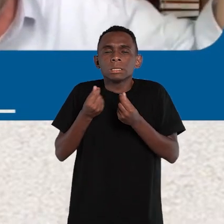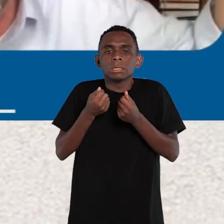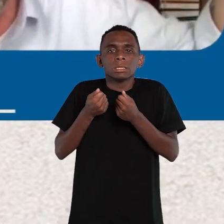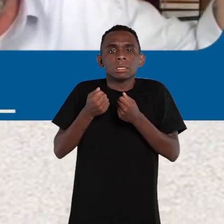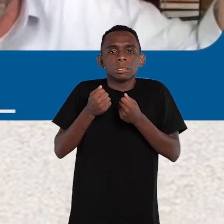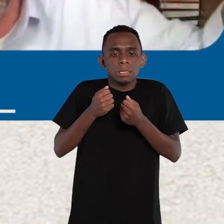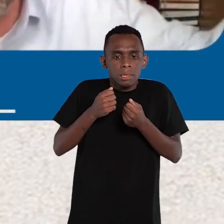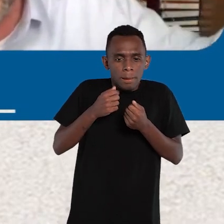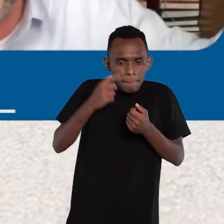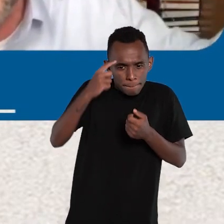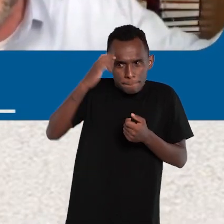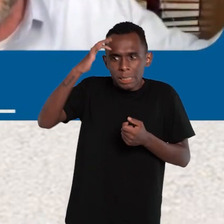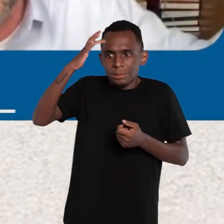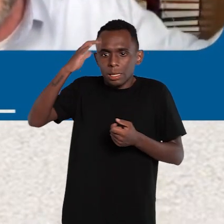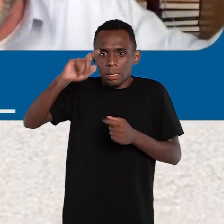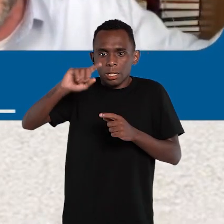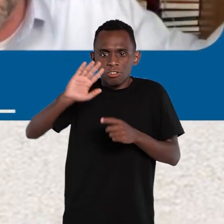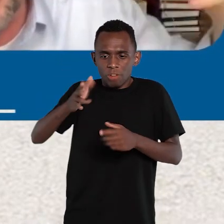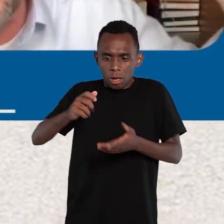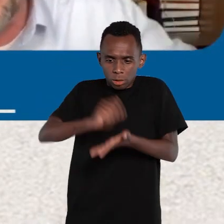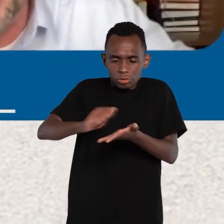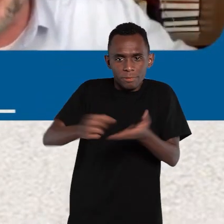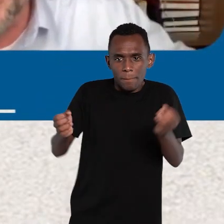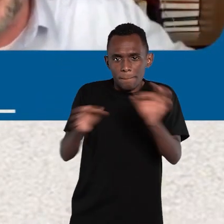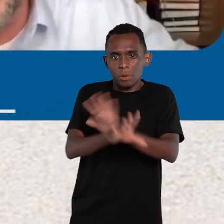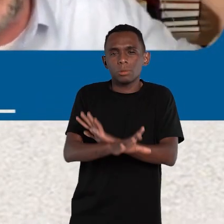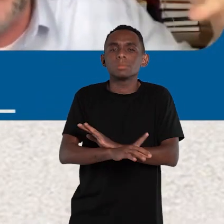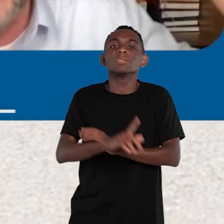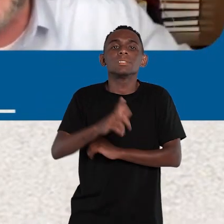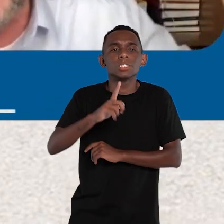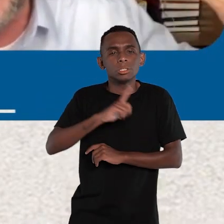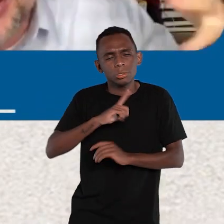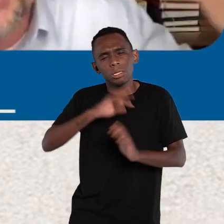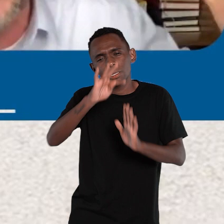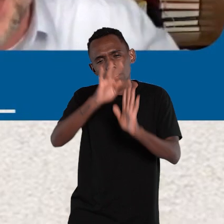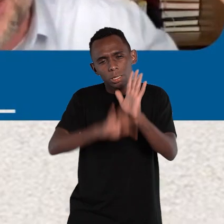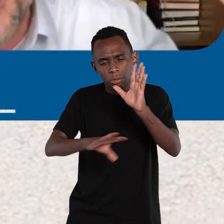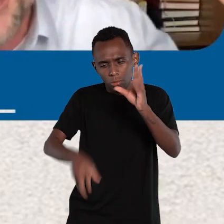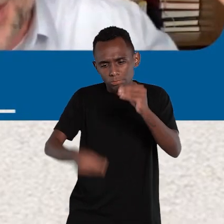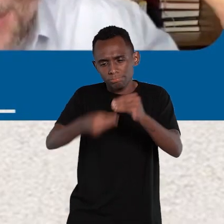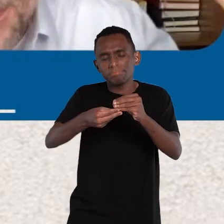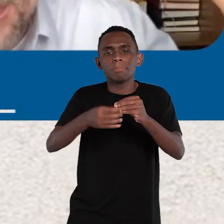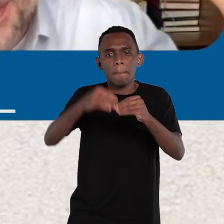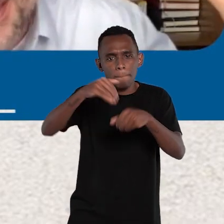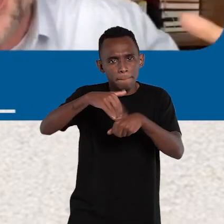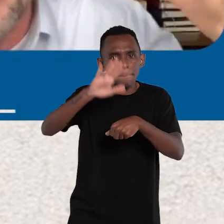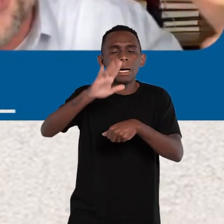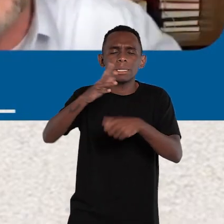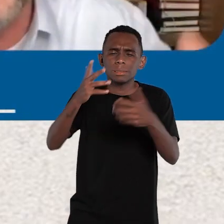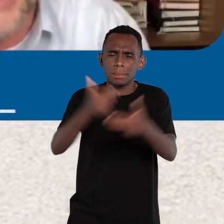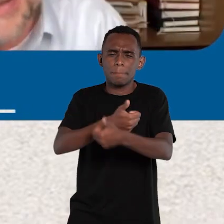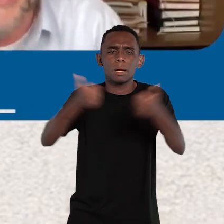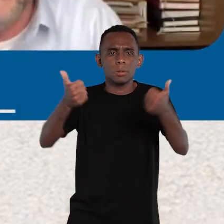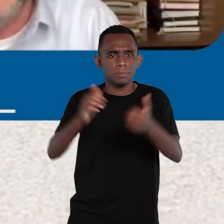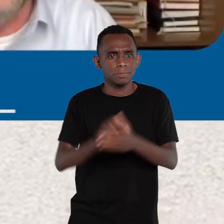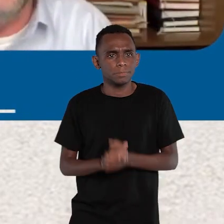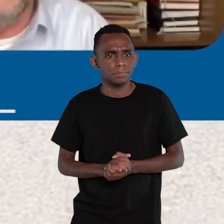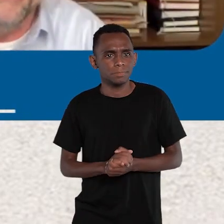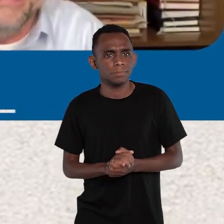no conto, ele já estivesse escrito. Eu vou dizer uma coisa: teríamos textos muito mais breves, né? E muito